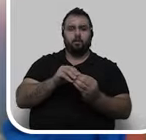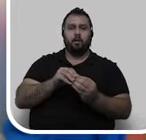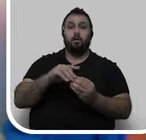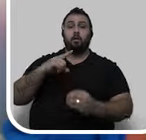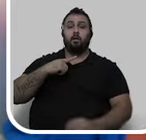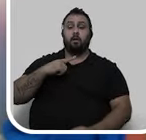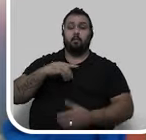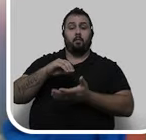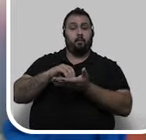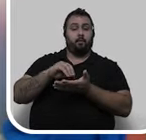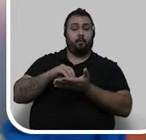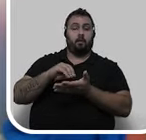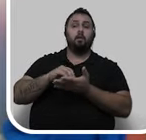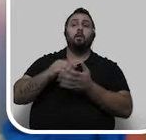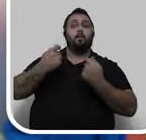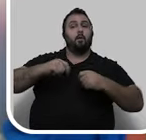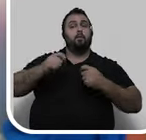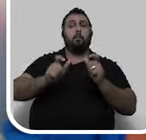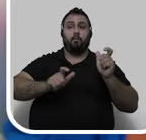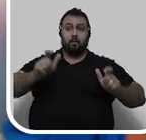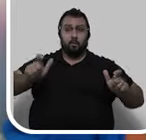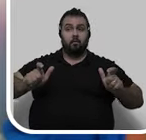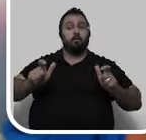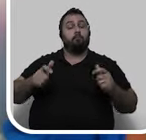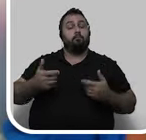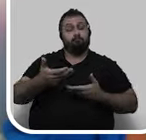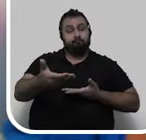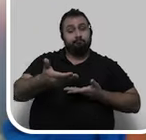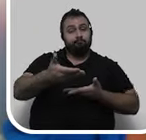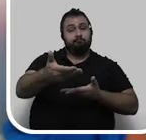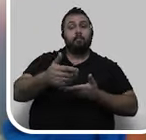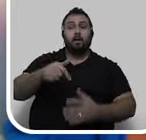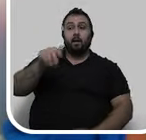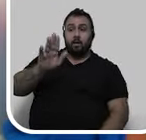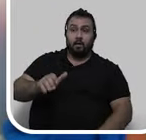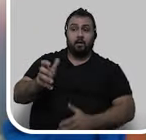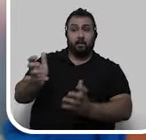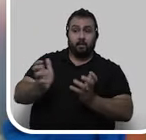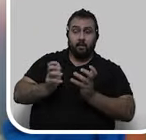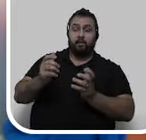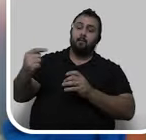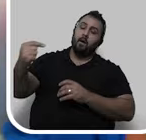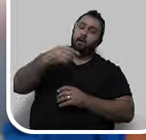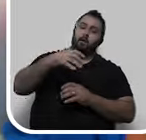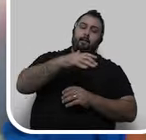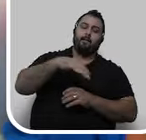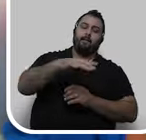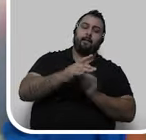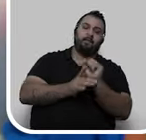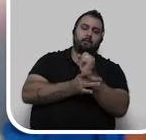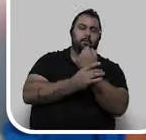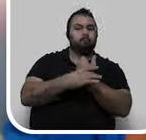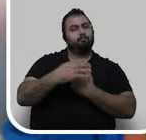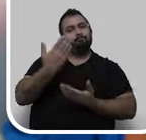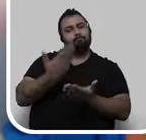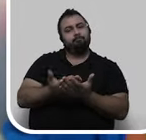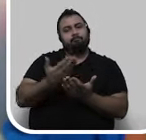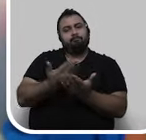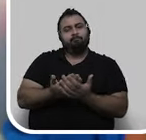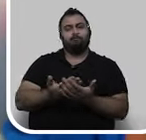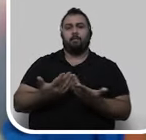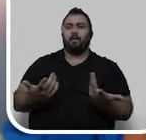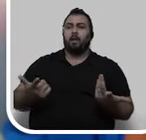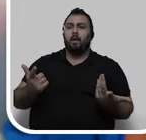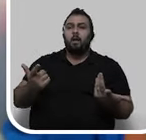gap, precisamos de pessoas e a gente convida quem quiser vir para o mundo de segurança, estude. Tem